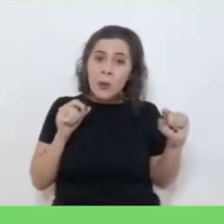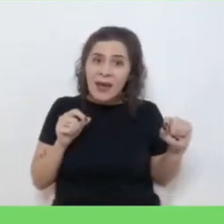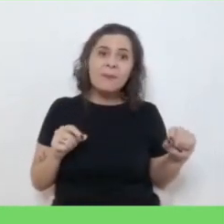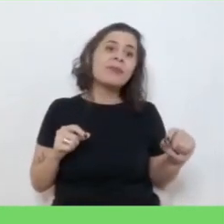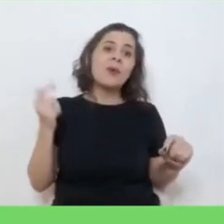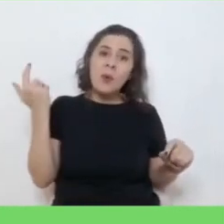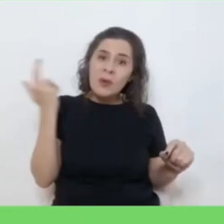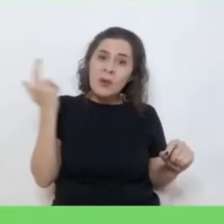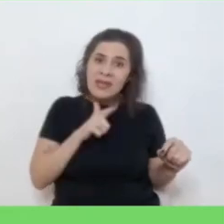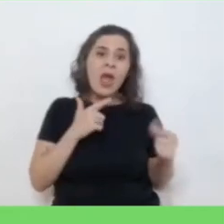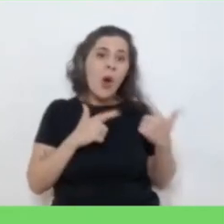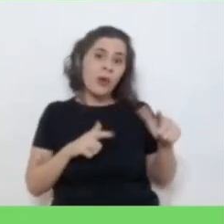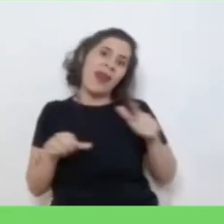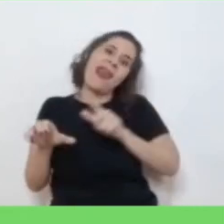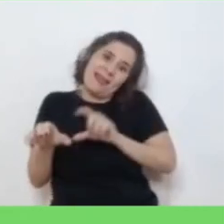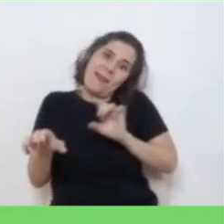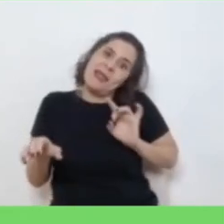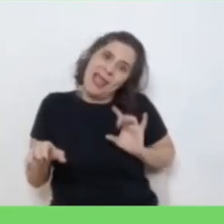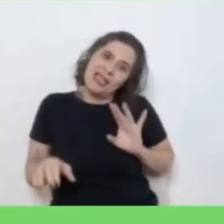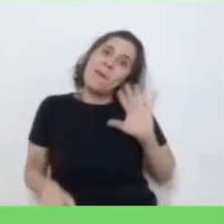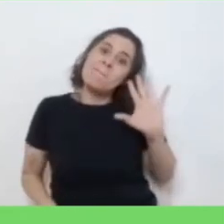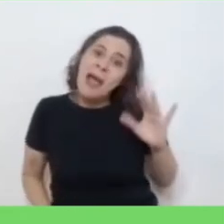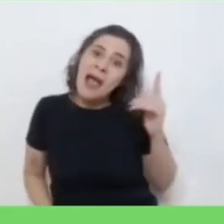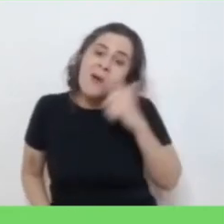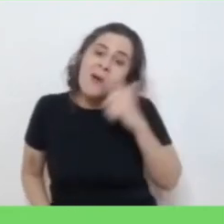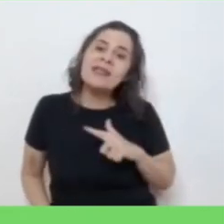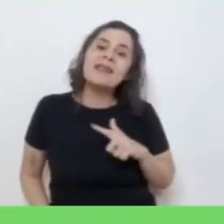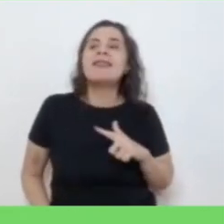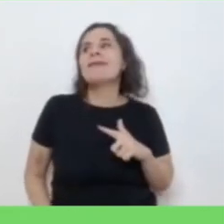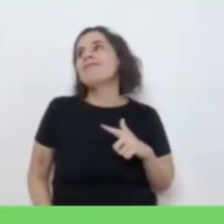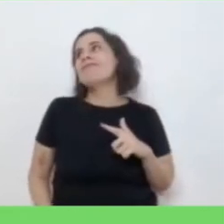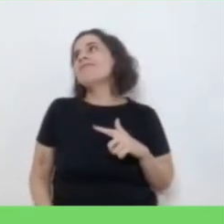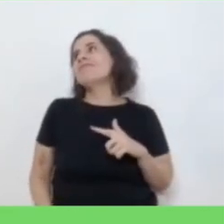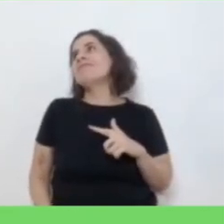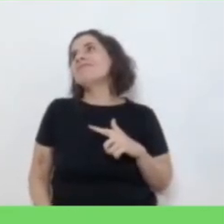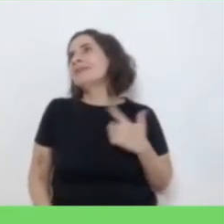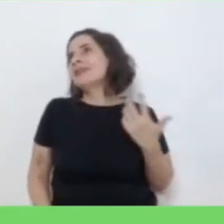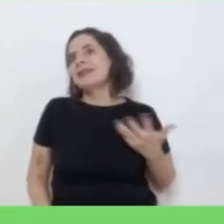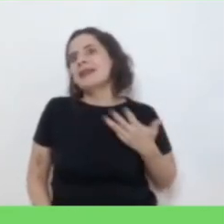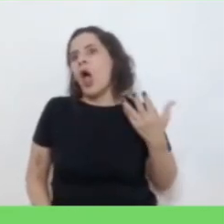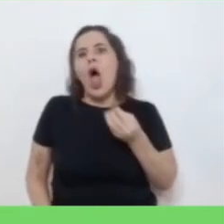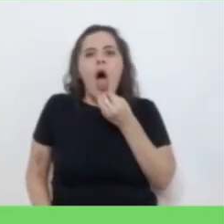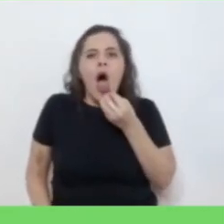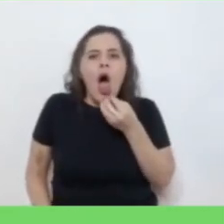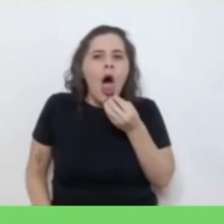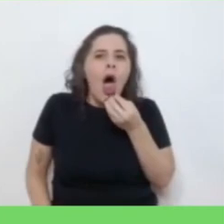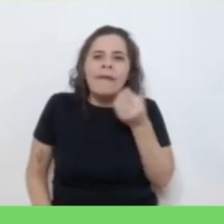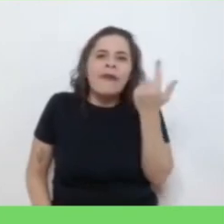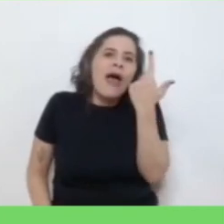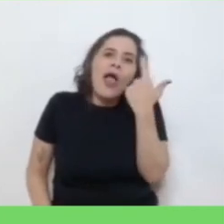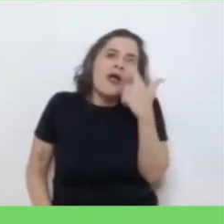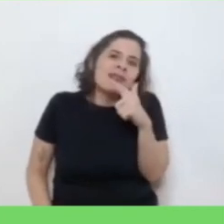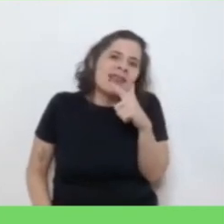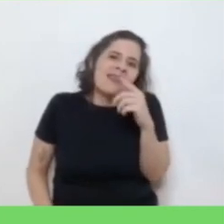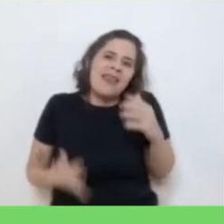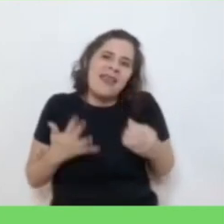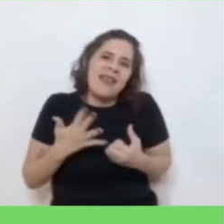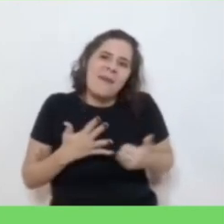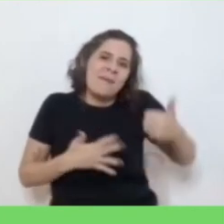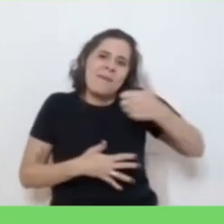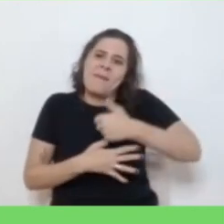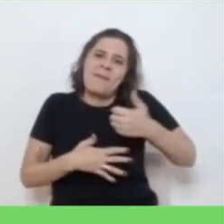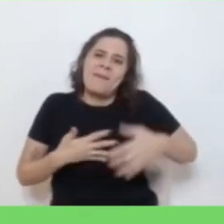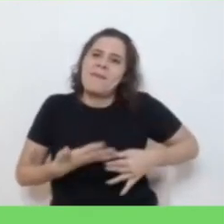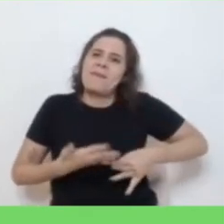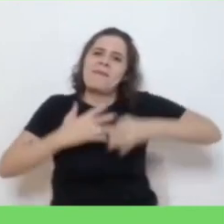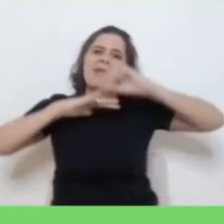englobada pela Steam da Valve, e claro que, tipo, não vai ser prioridade. O que a gente vê, inclusive,